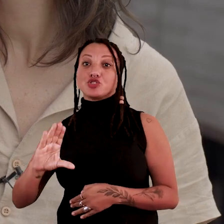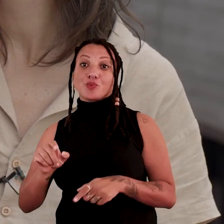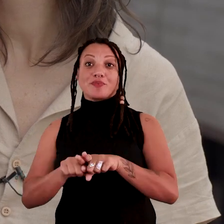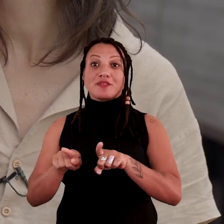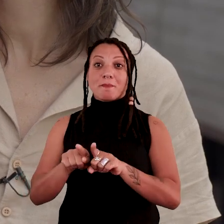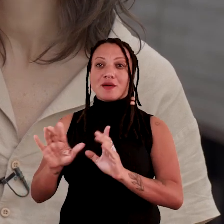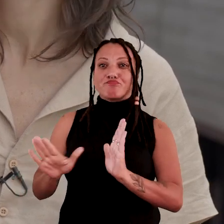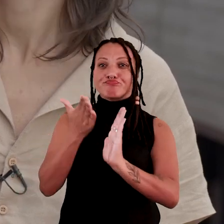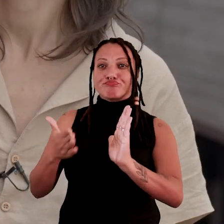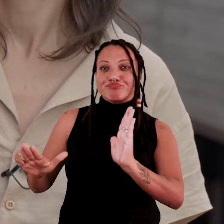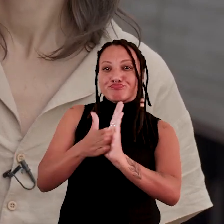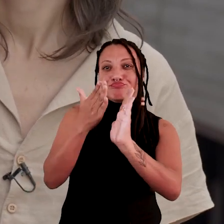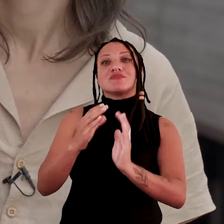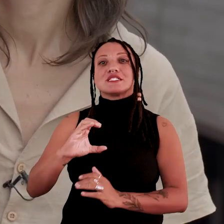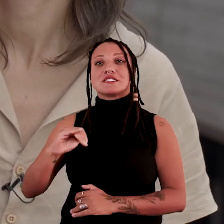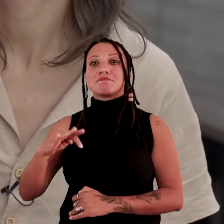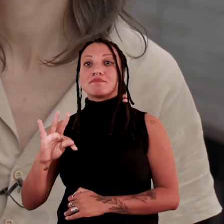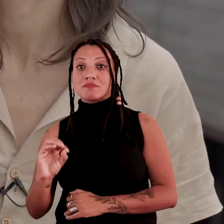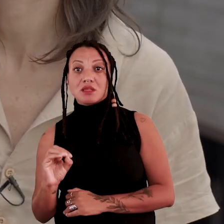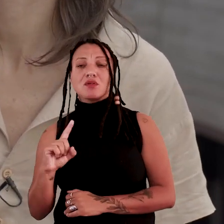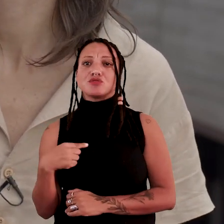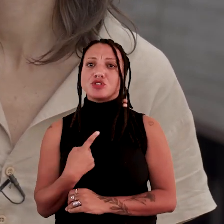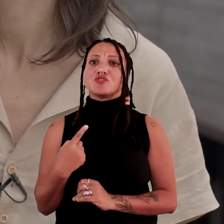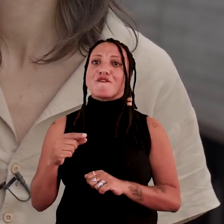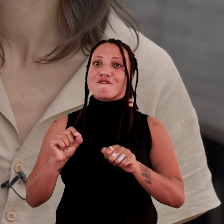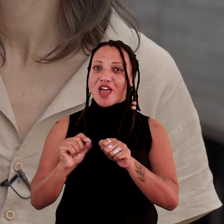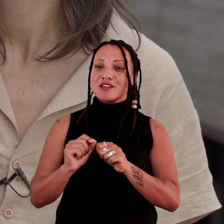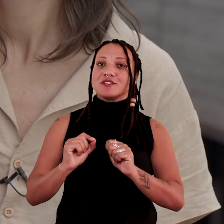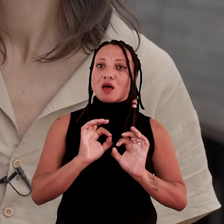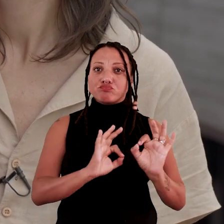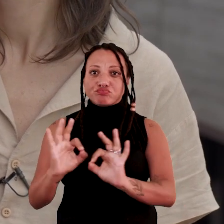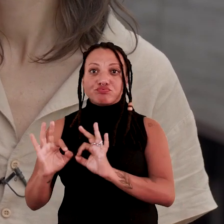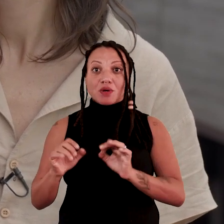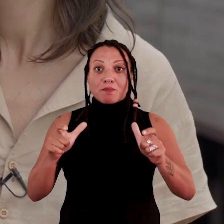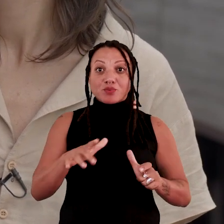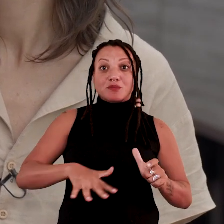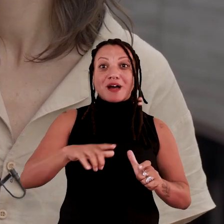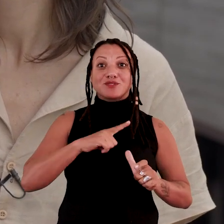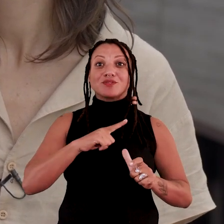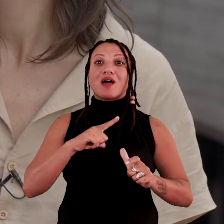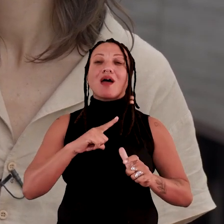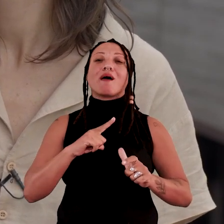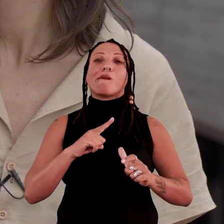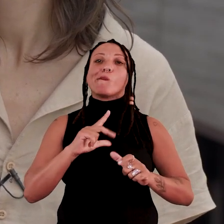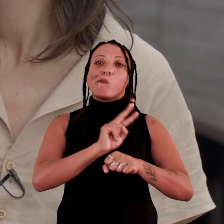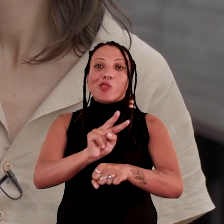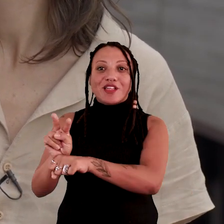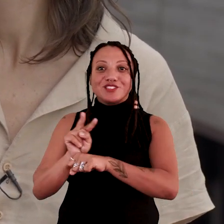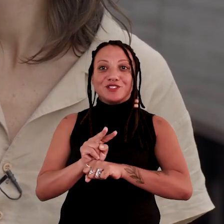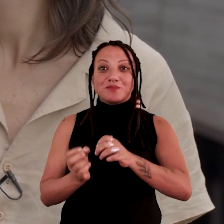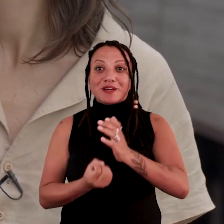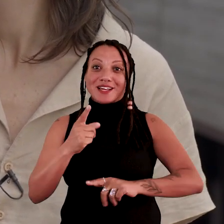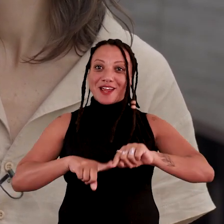que ele já fosse o espaço de proteção para a confecção do material in loco. Então, o material que a gente usou na obra foi confeccionado